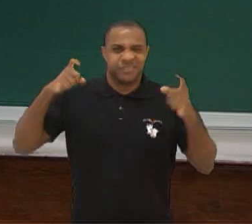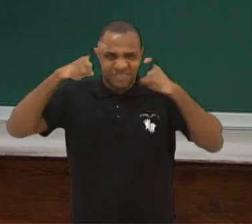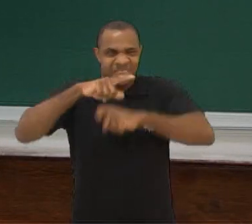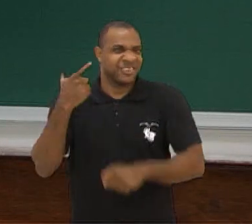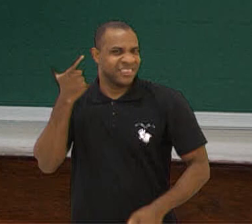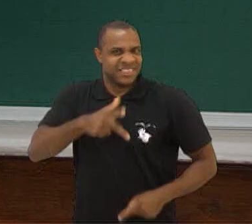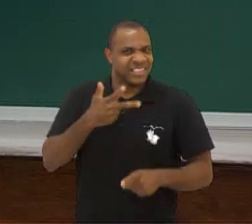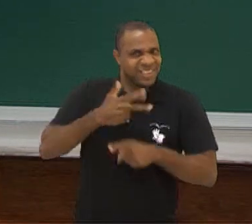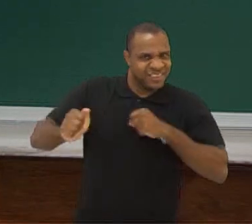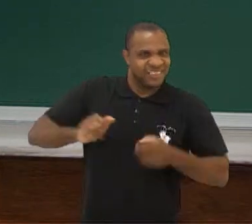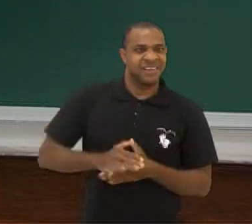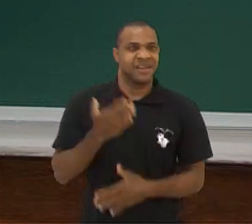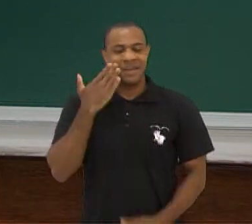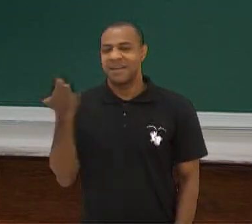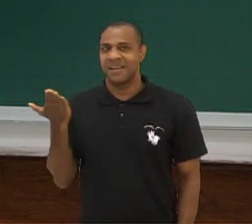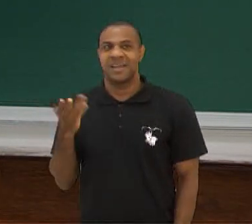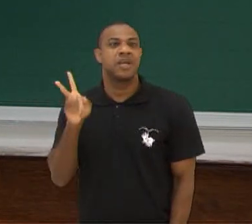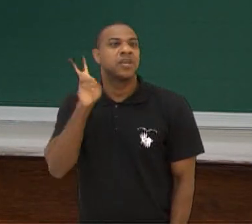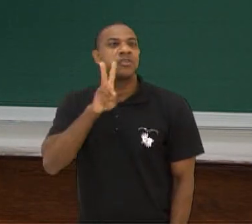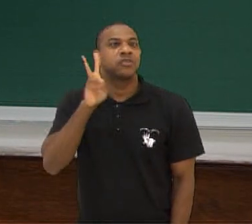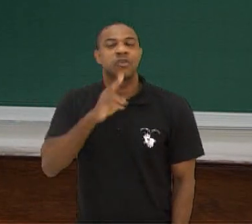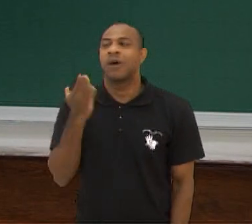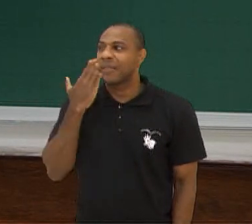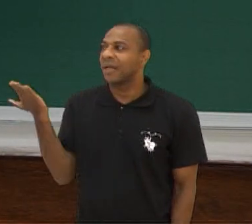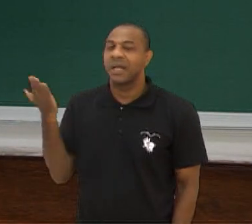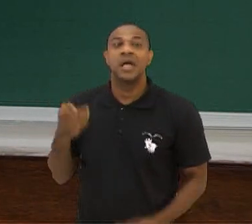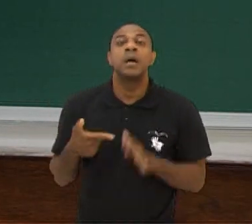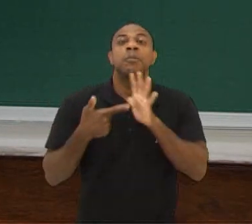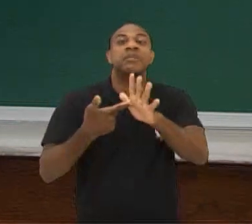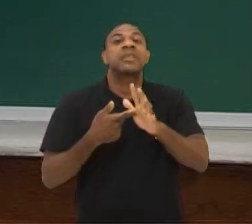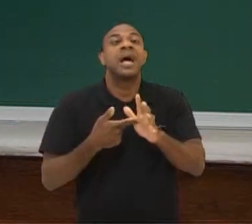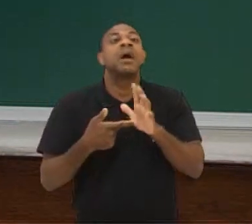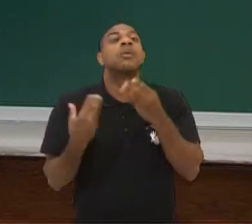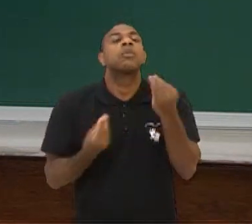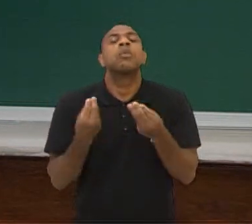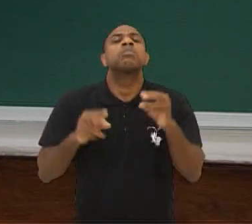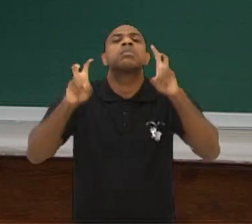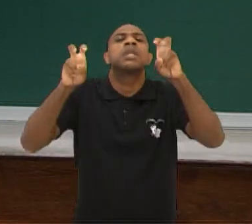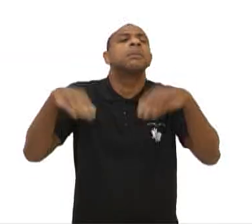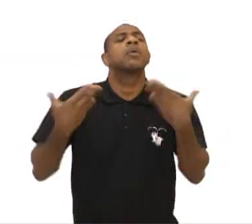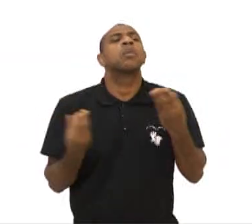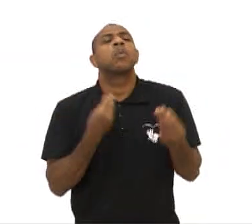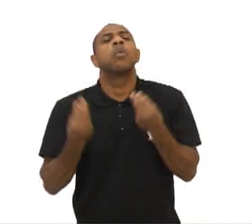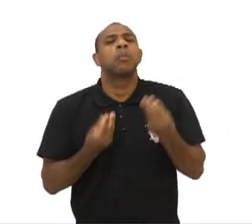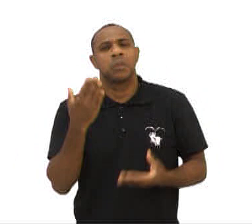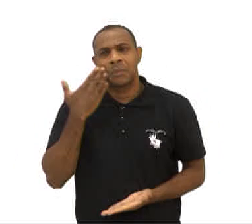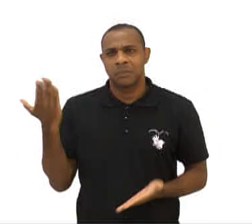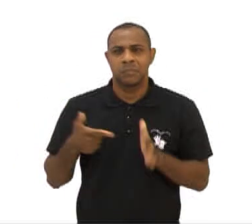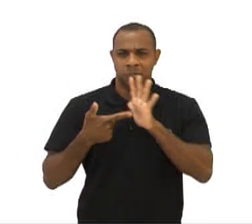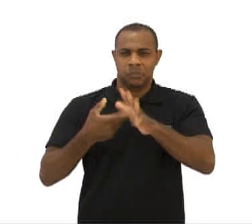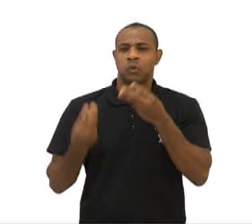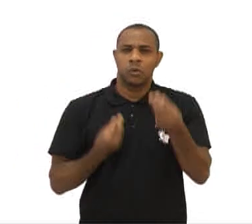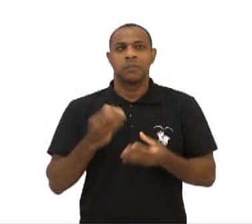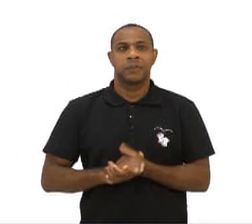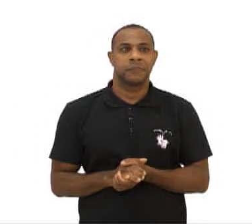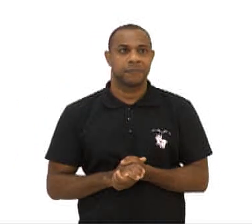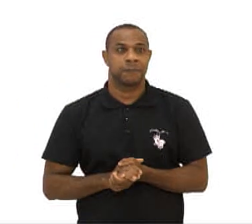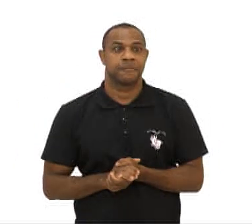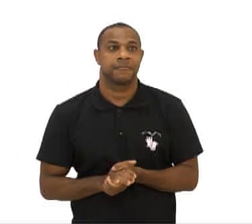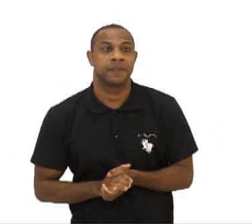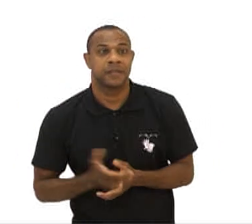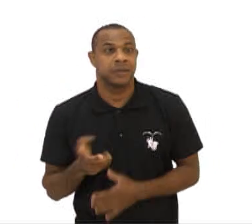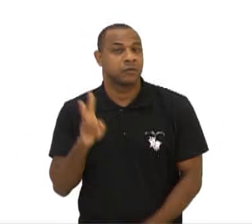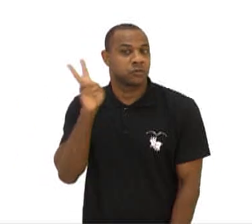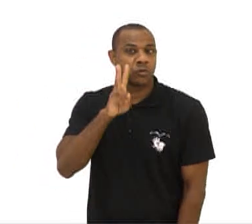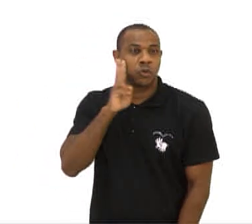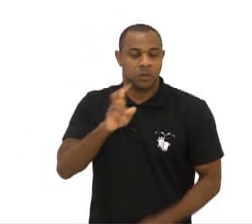vamos conhecer uma história de superação e identificar o tema, pessoal, o assunto principal, né? Então, vejam lá. Trata-se de uma história